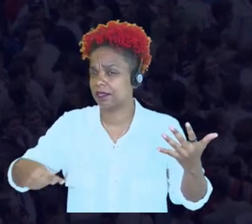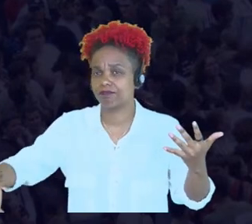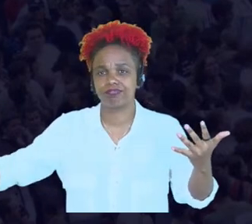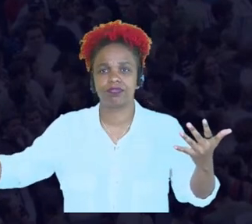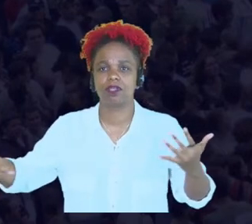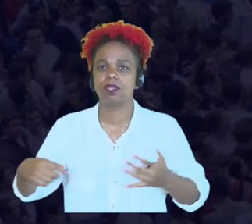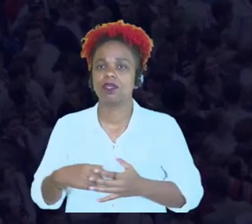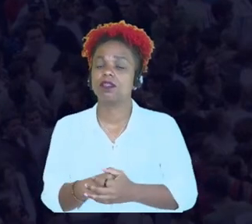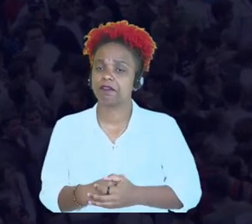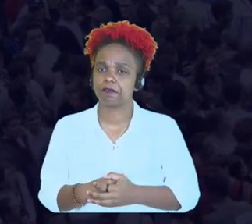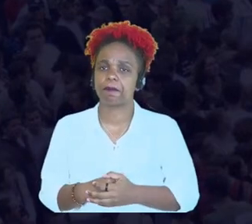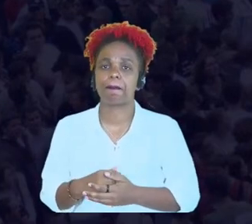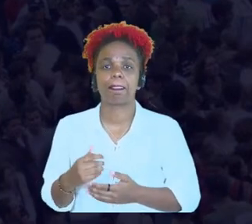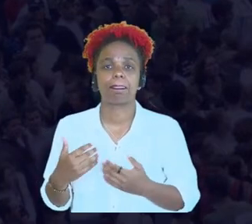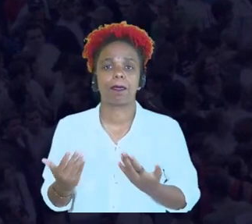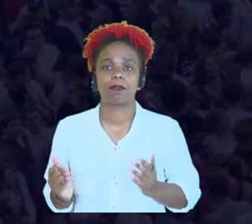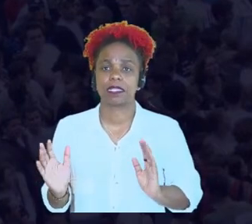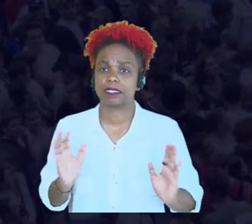mandato de Bolsonaro, foi se